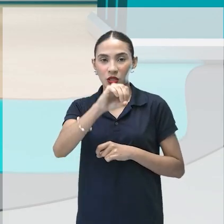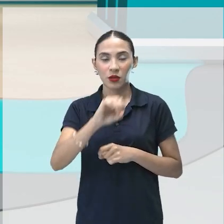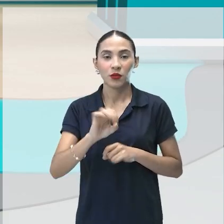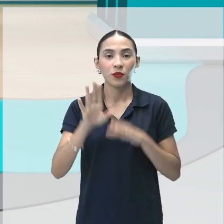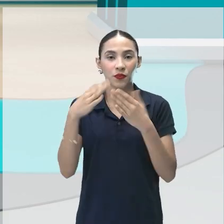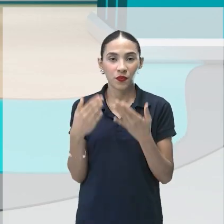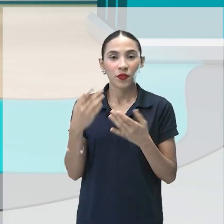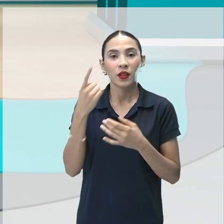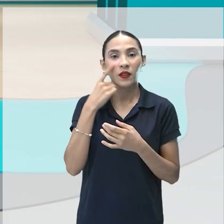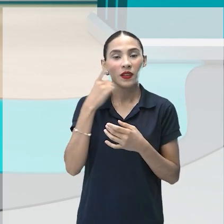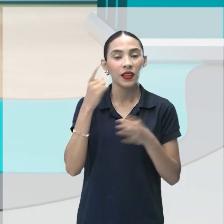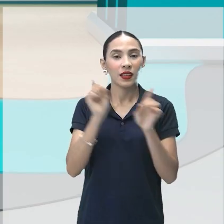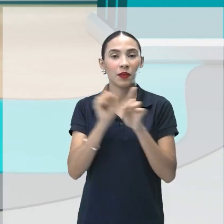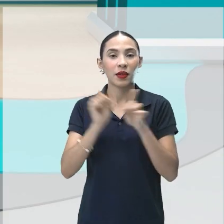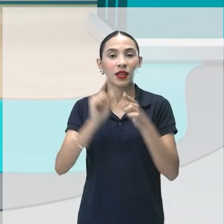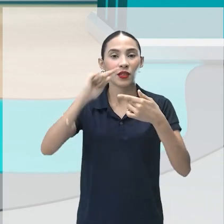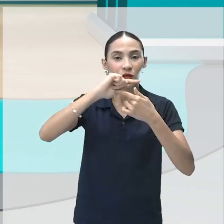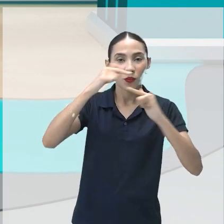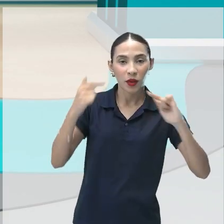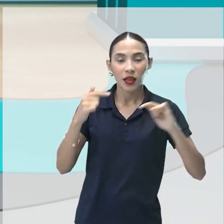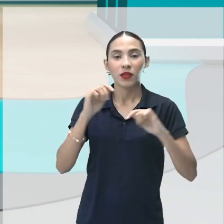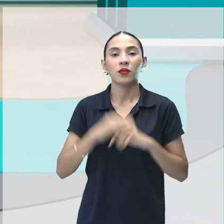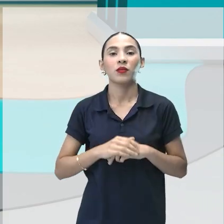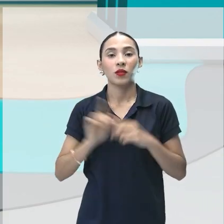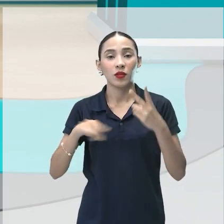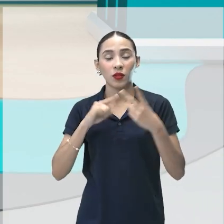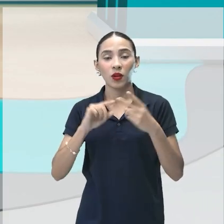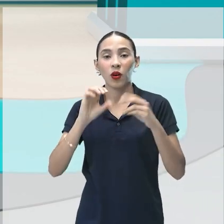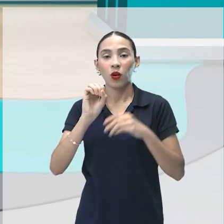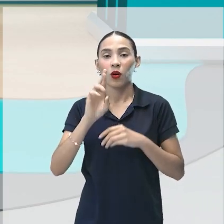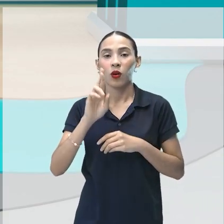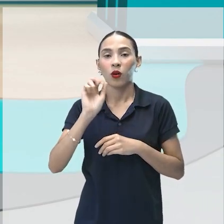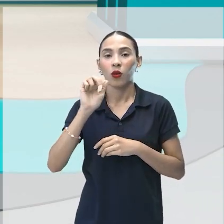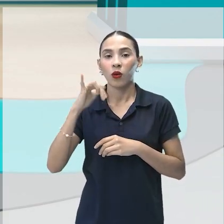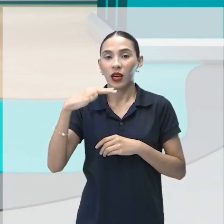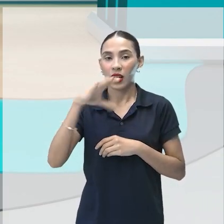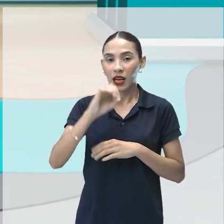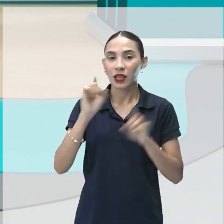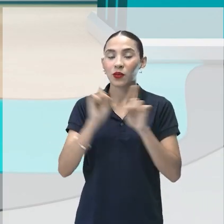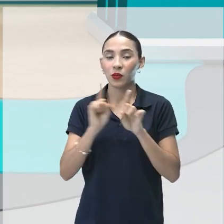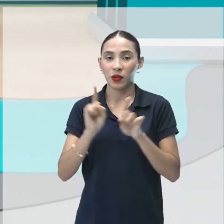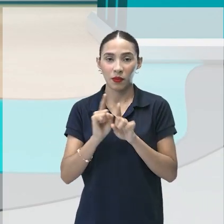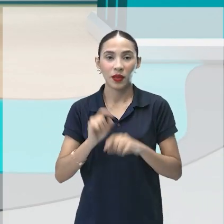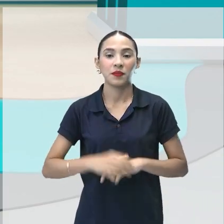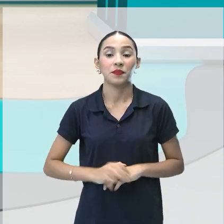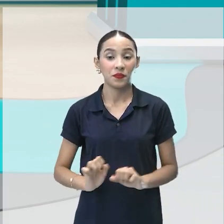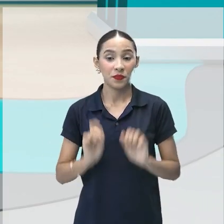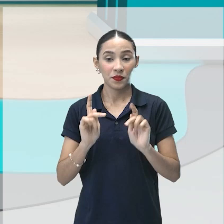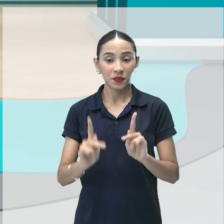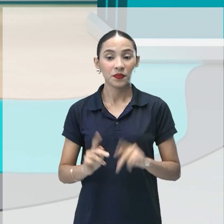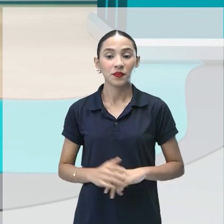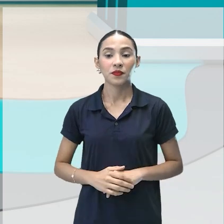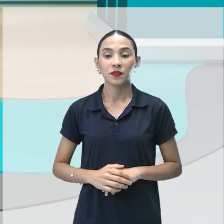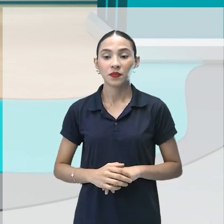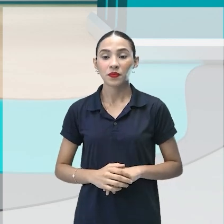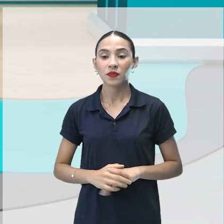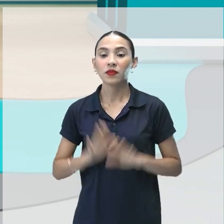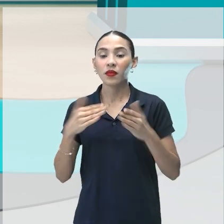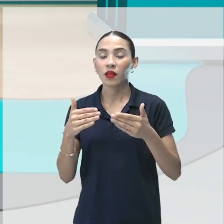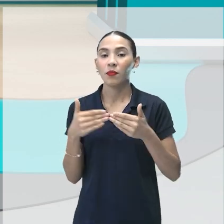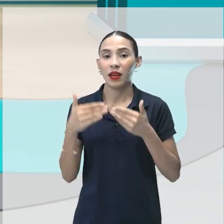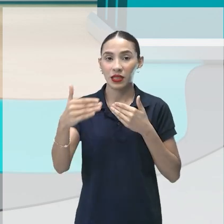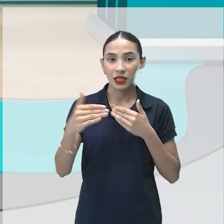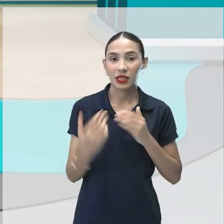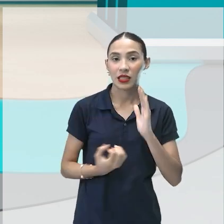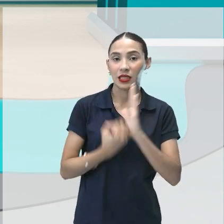ver, então, o emocional, o geométrico, o orgânico, que nós vimos aí também, certo? E aí, a partir